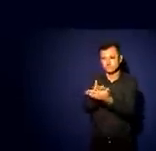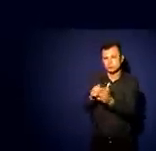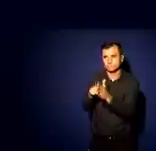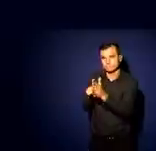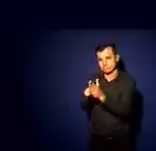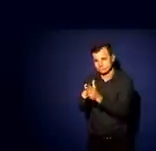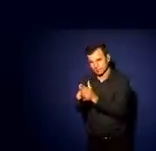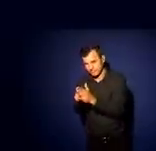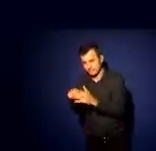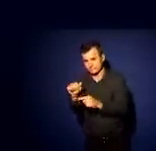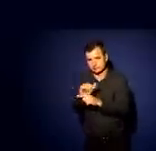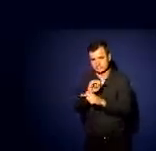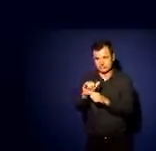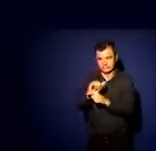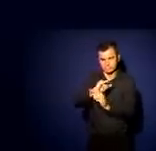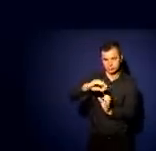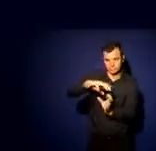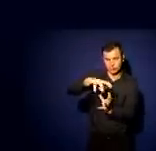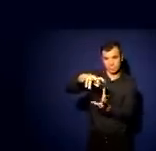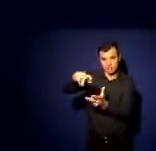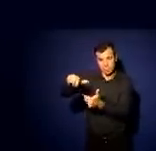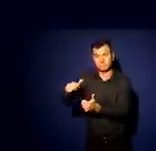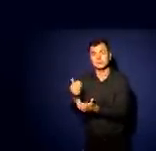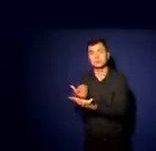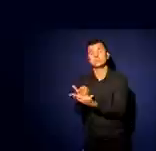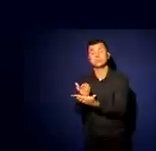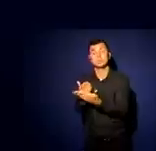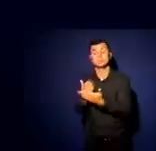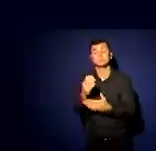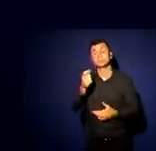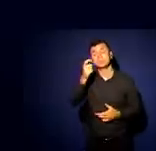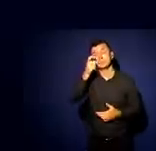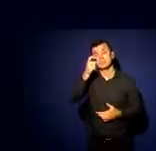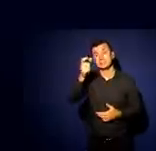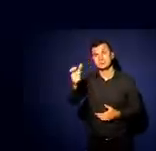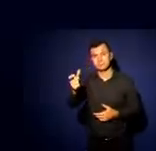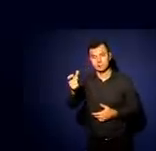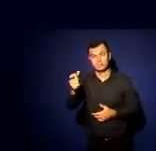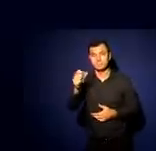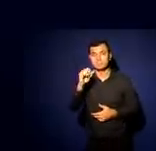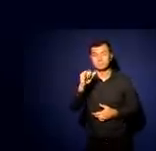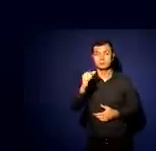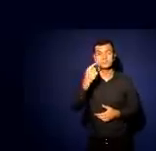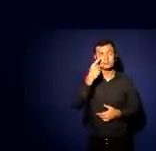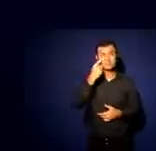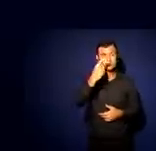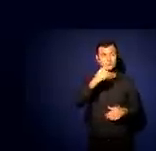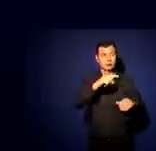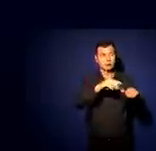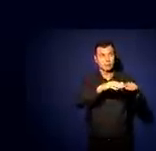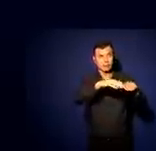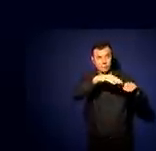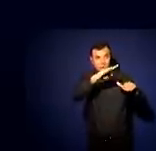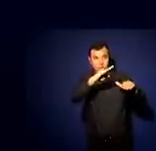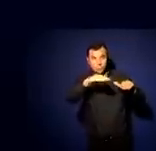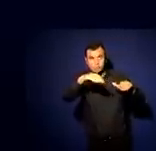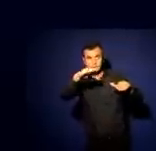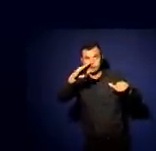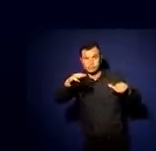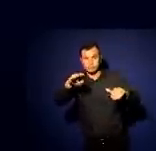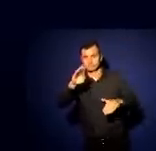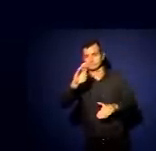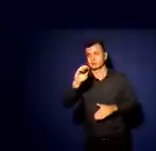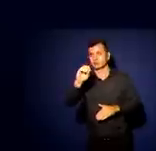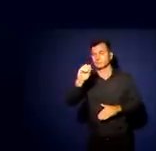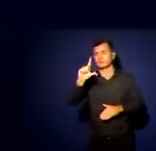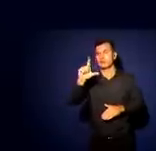estrategista globais que são bem interessantes de fato quando você olha o fluxo de alocação estrangeiro no Brasil na bolsa até